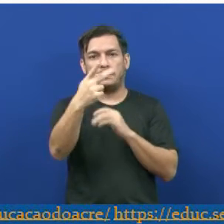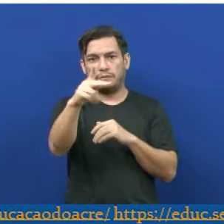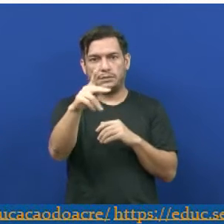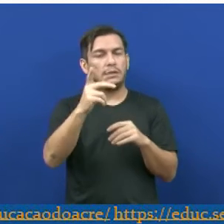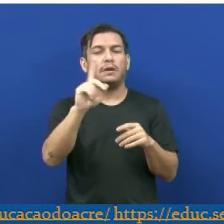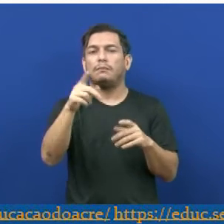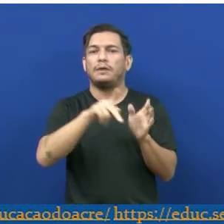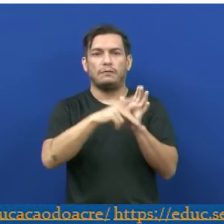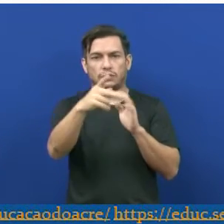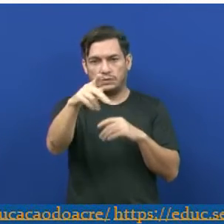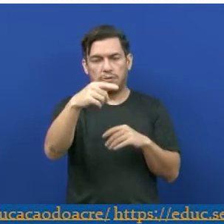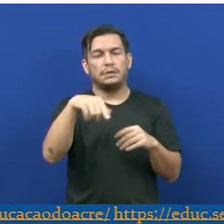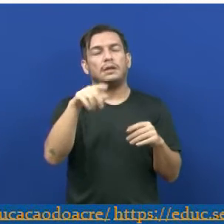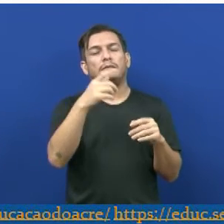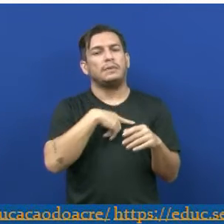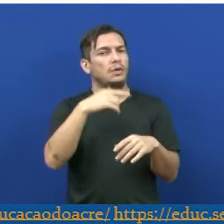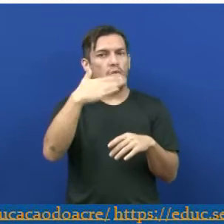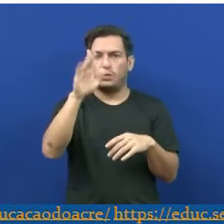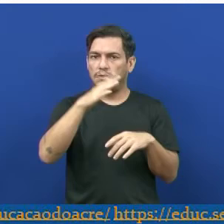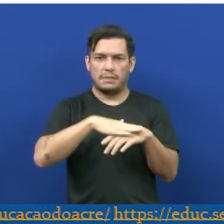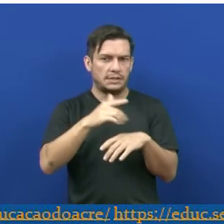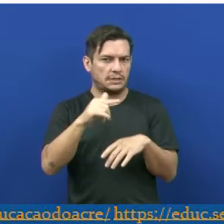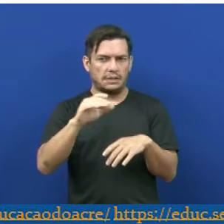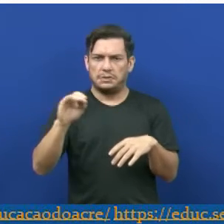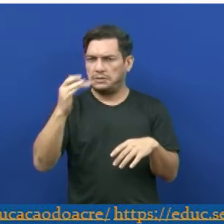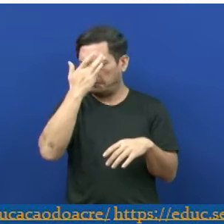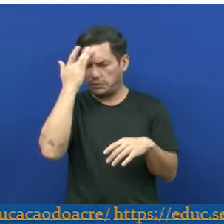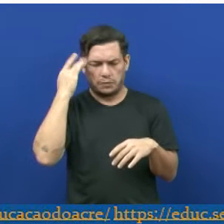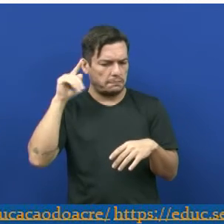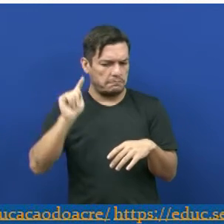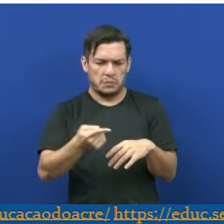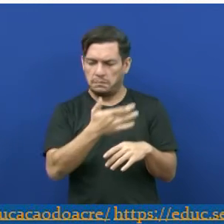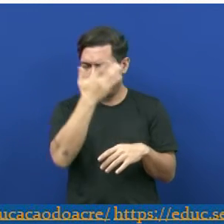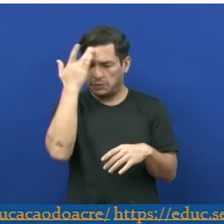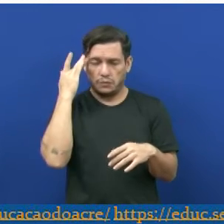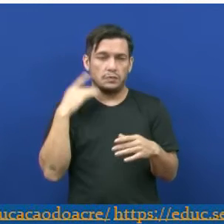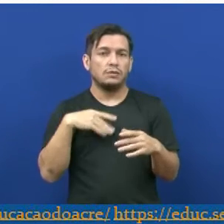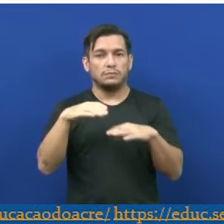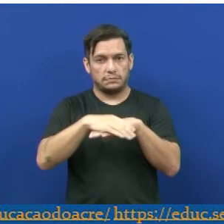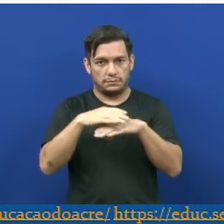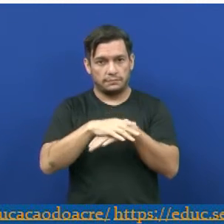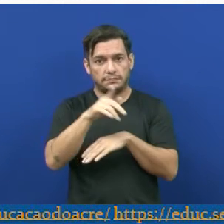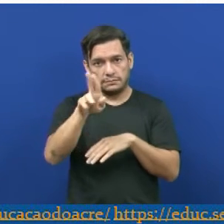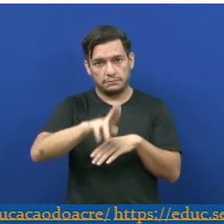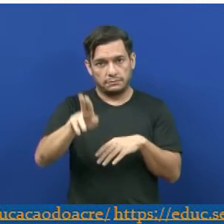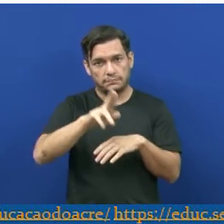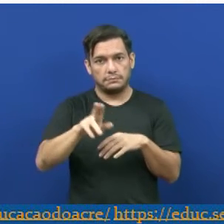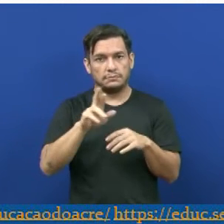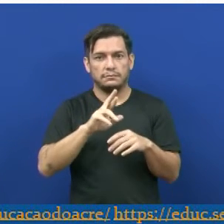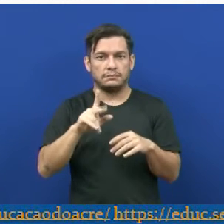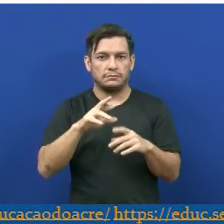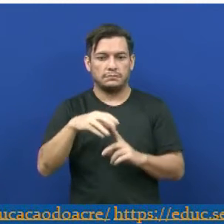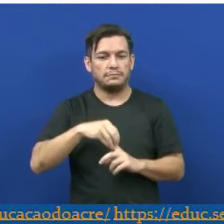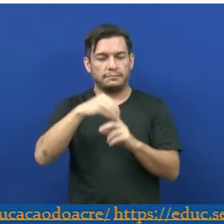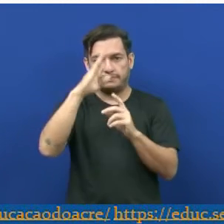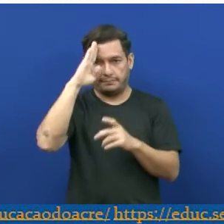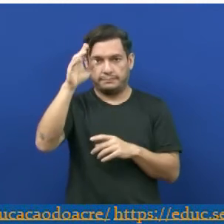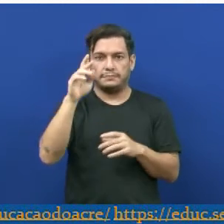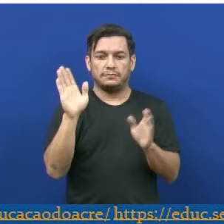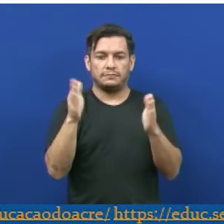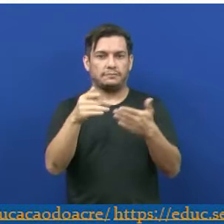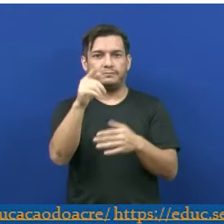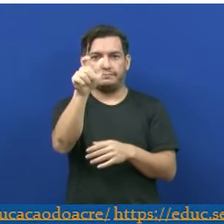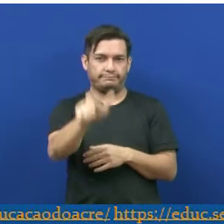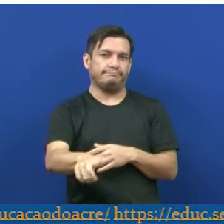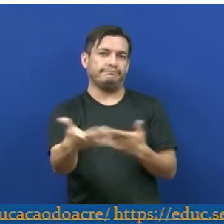Ele foi feito para você e para mais outras 700 pessoas, para mais outras 1000 pessoas. O sapato que você está usando não foi feito exclusivo para você. Ele é feito